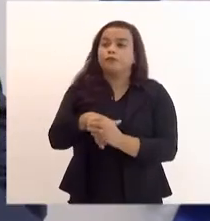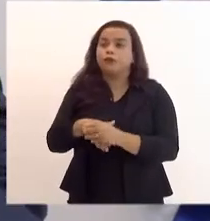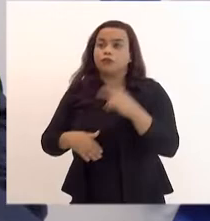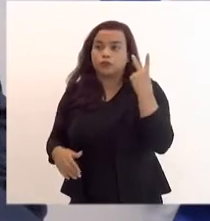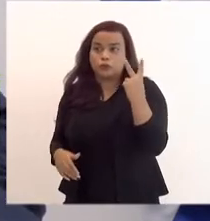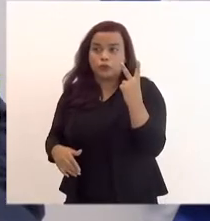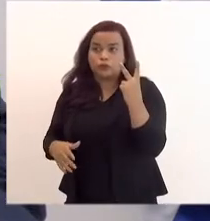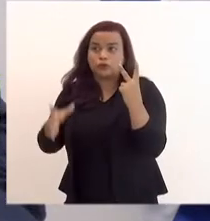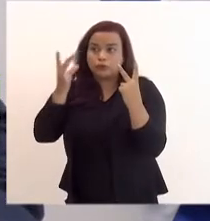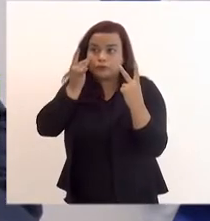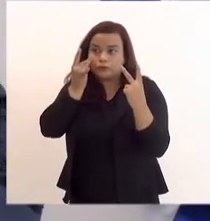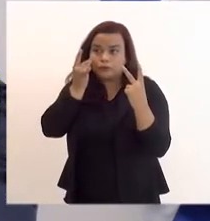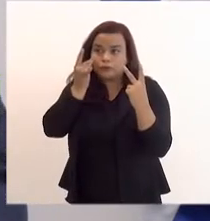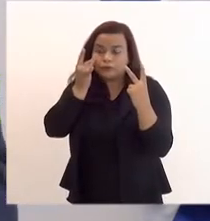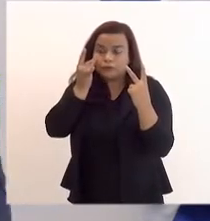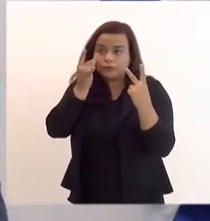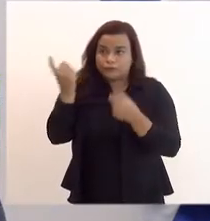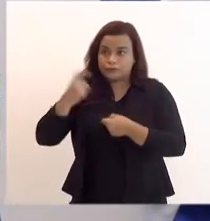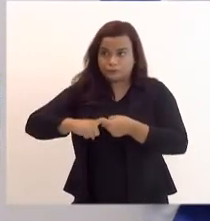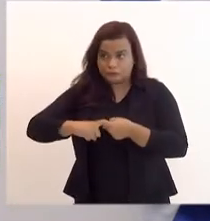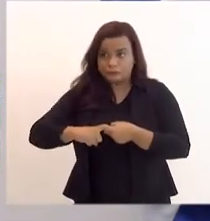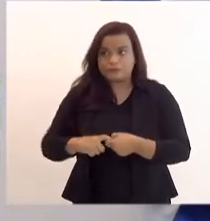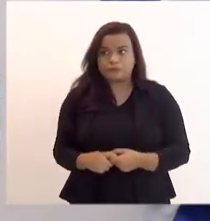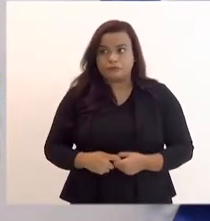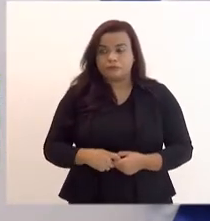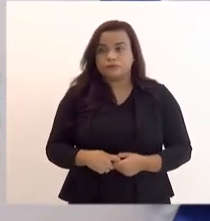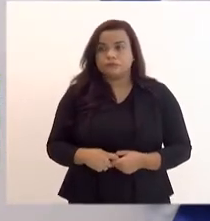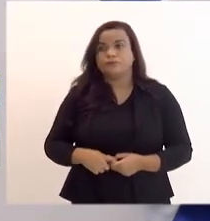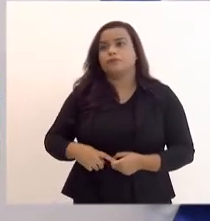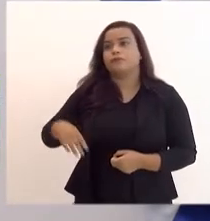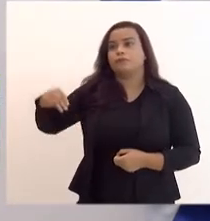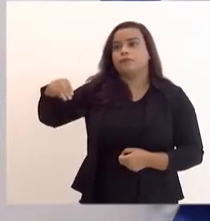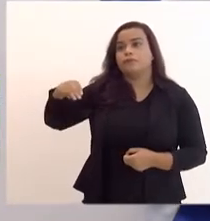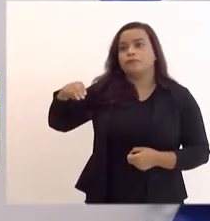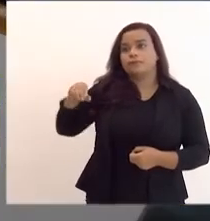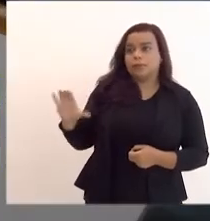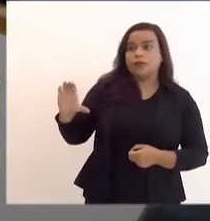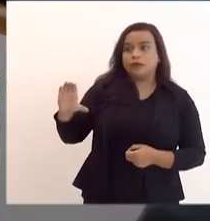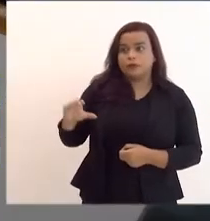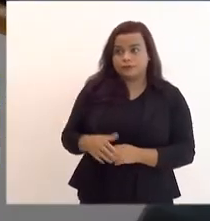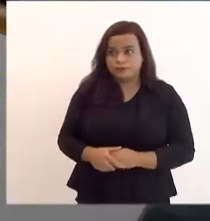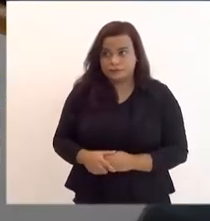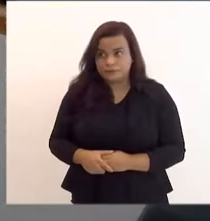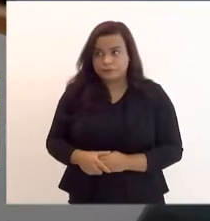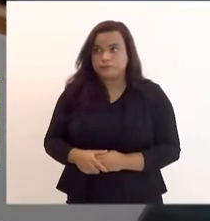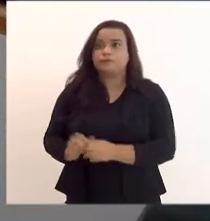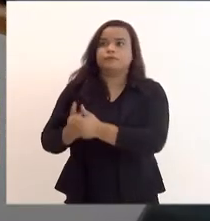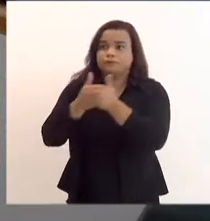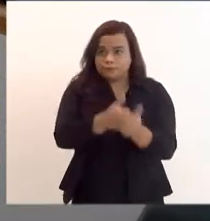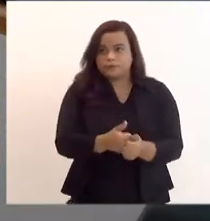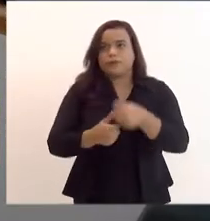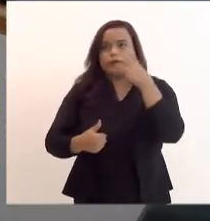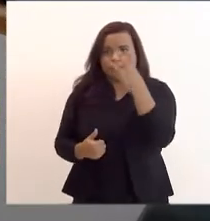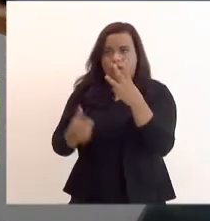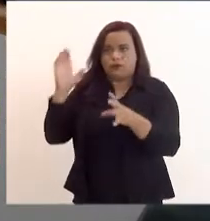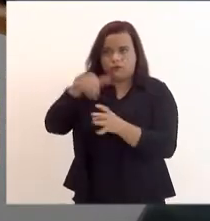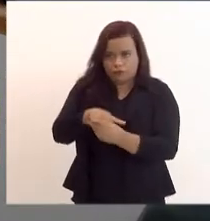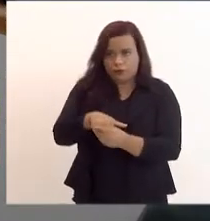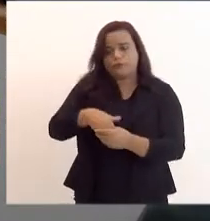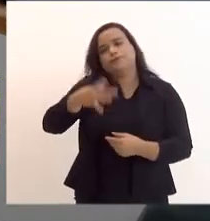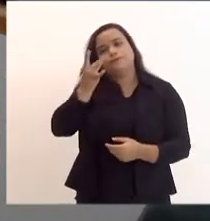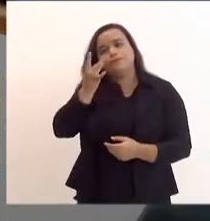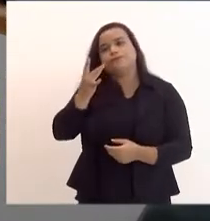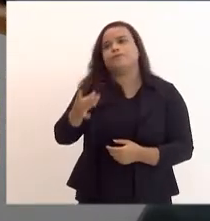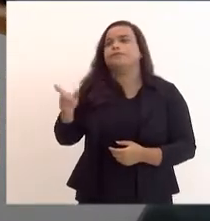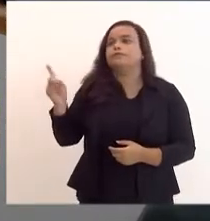dois votos pelo retorno presencial. Deputado Mink. Não, eu acompanho. Acompanha? Três votos. Três. Deputado